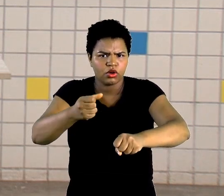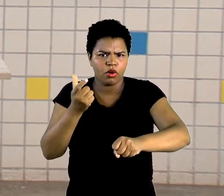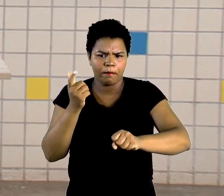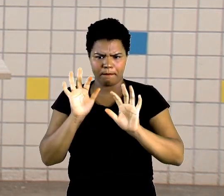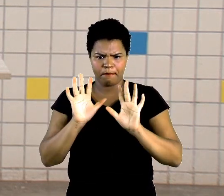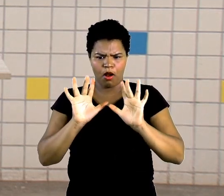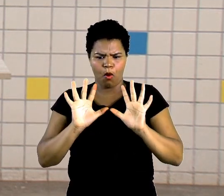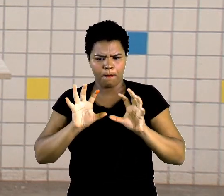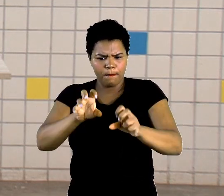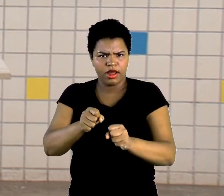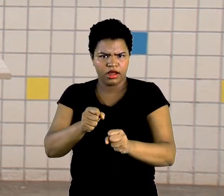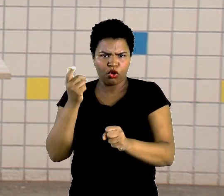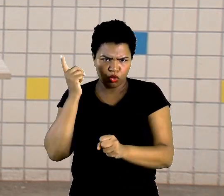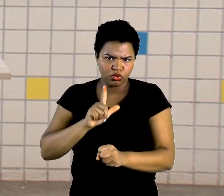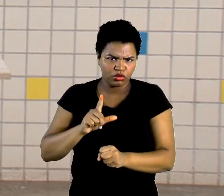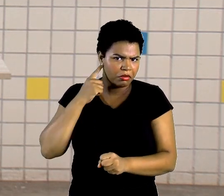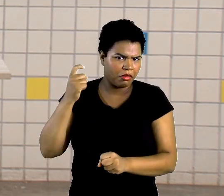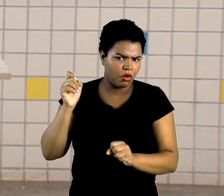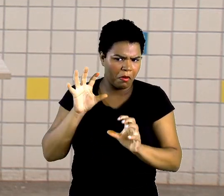você consegue.